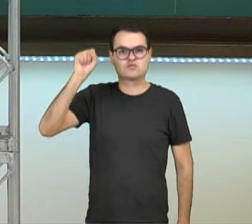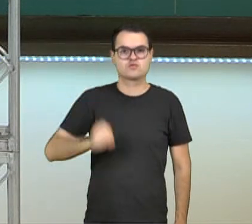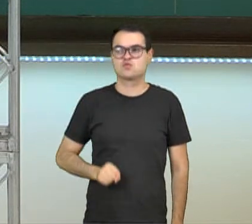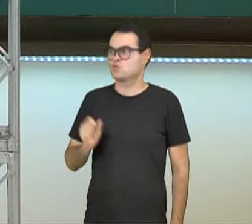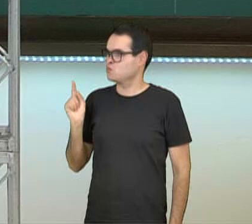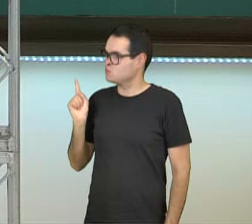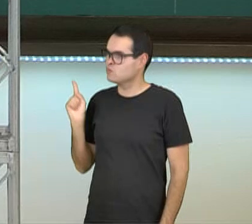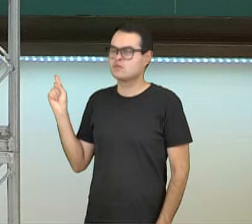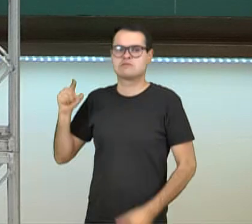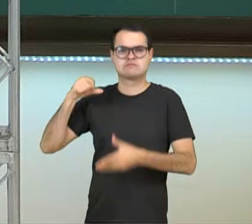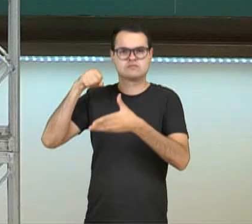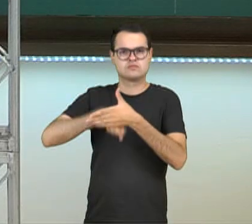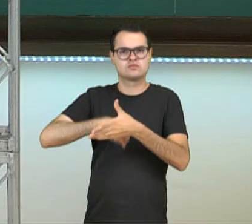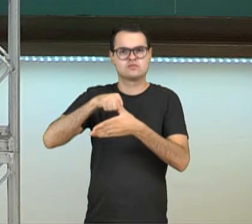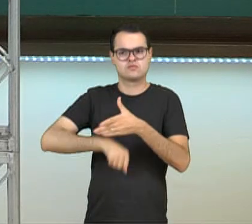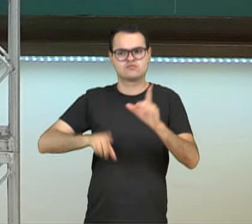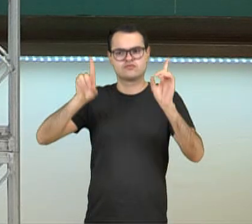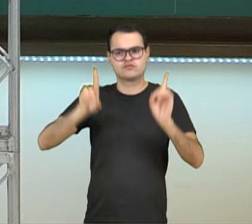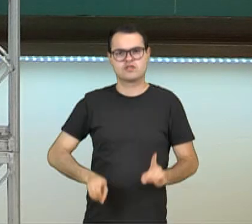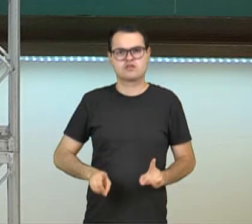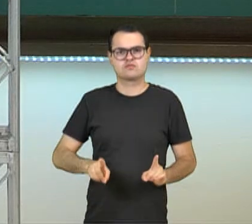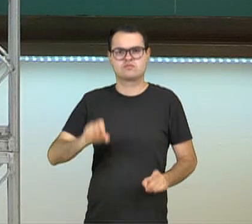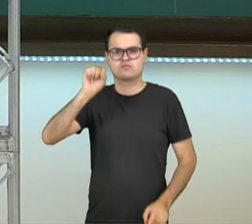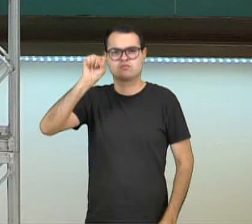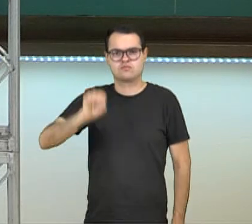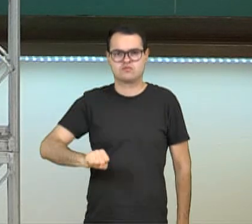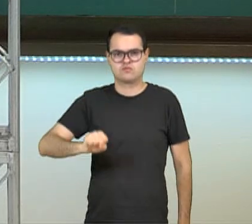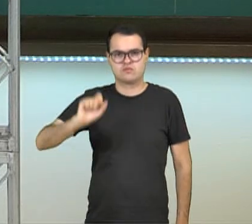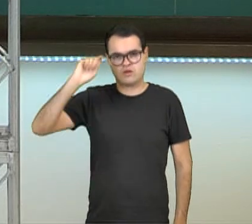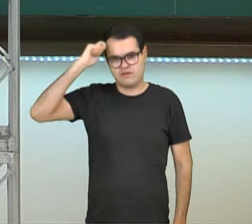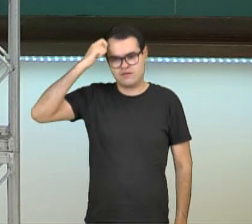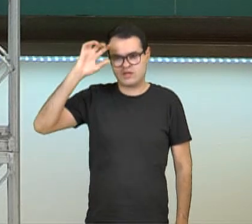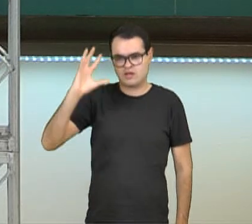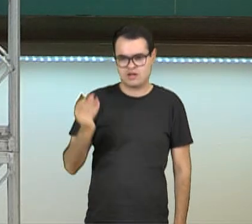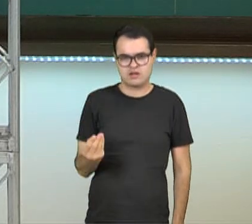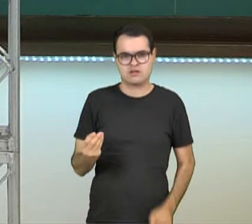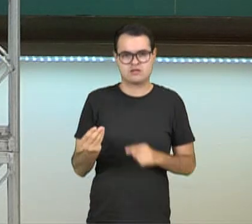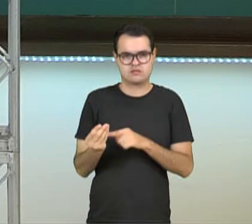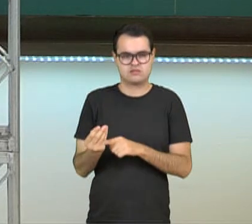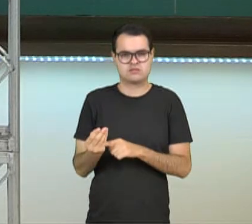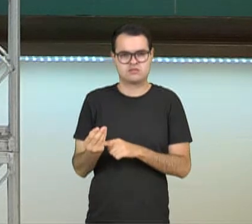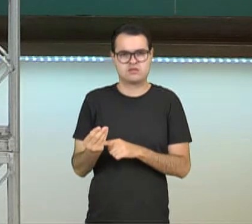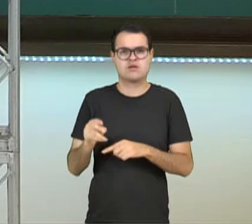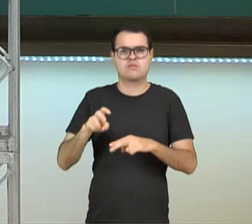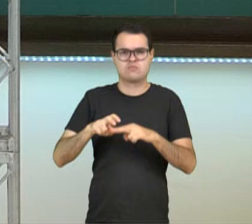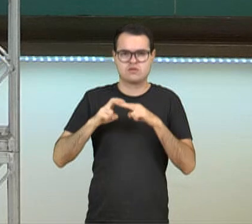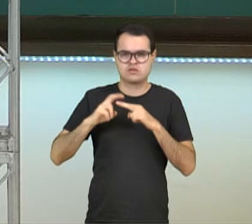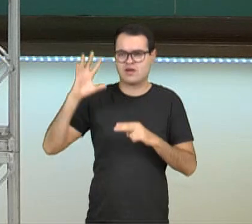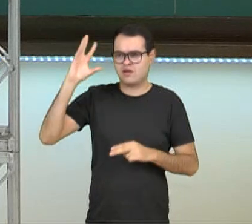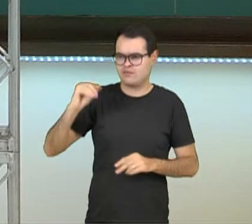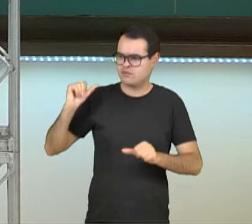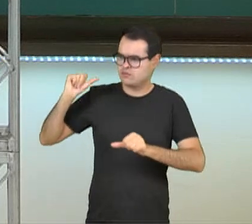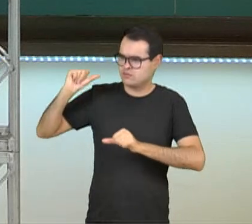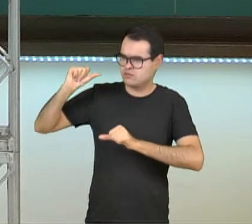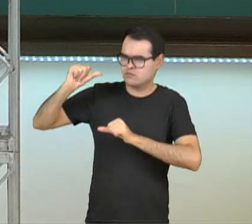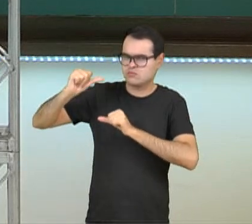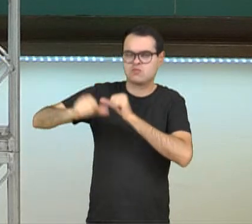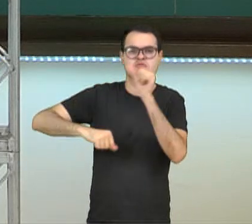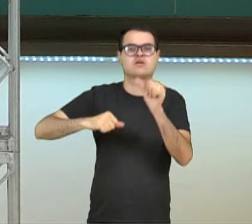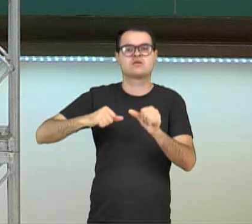ele lutou pelo direito dos sul-africanos. E por isso a África aí passou por uma mudança. E se a gente for colocar em